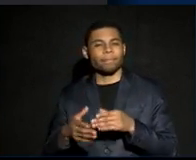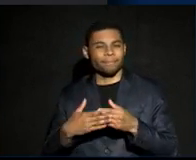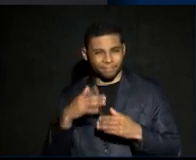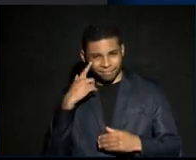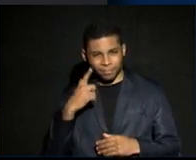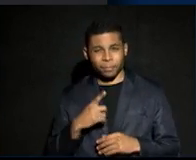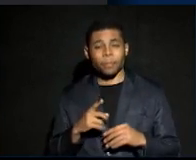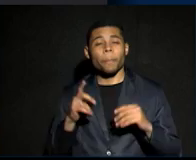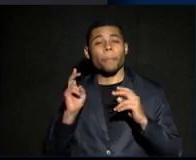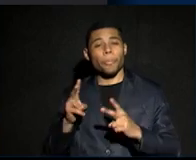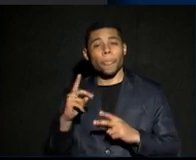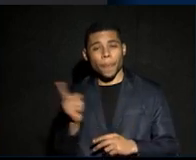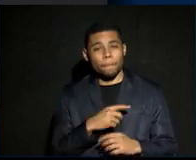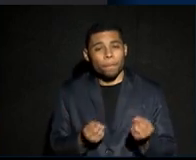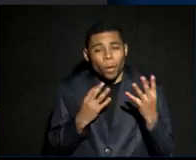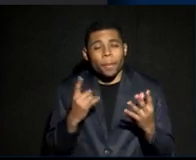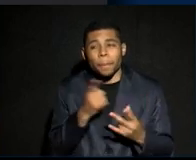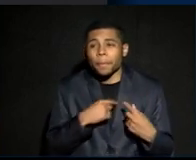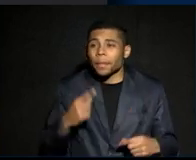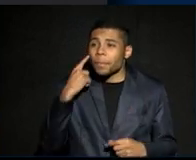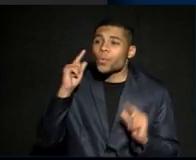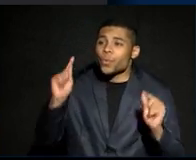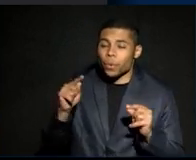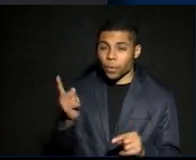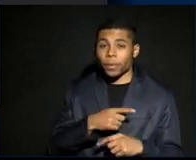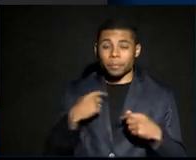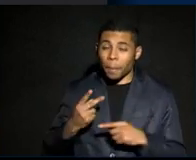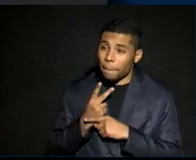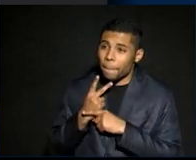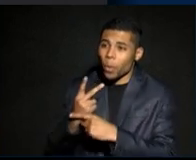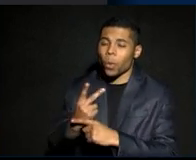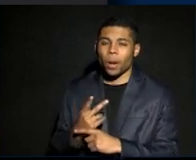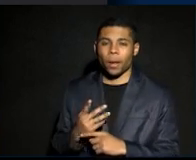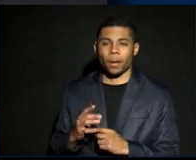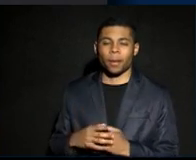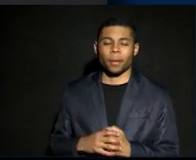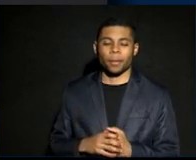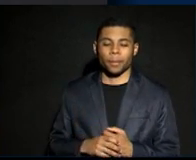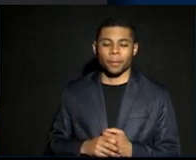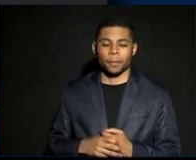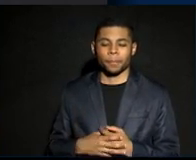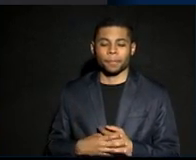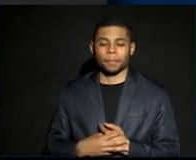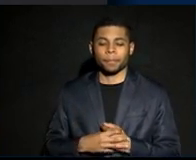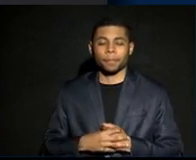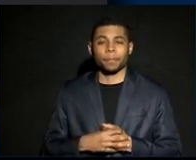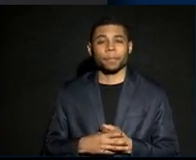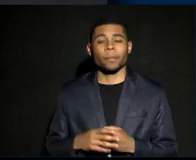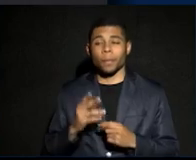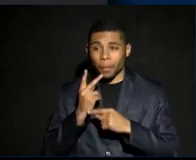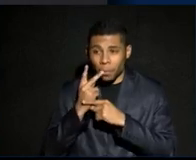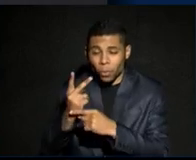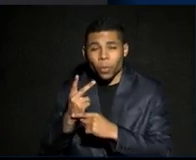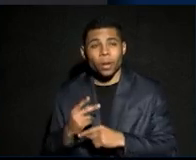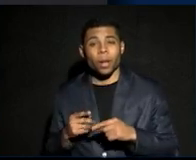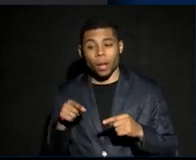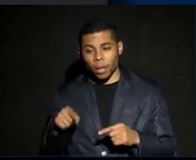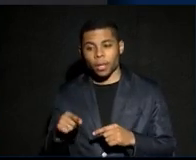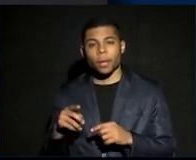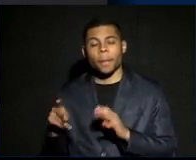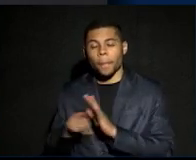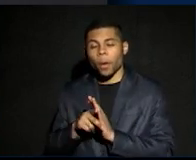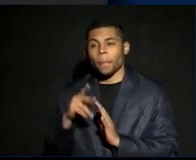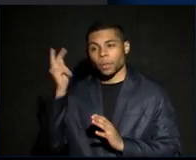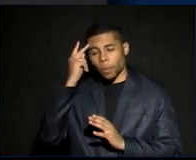e esse estado se a gente não procurar e a fronteira para instalar aqui a indústria 4.0